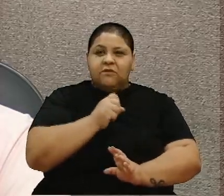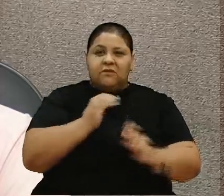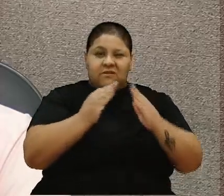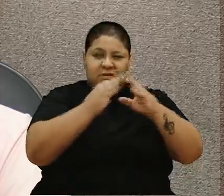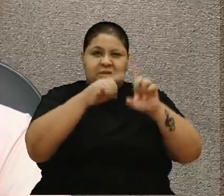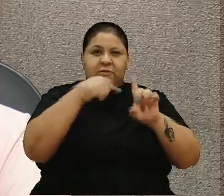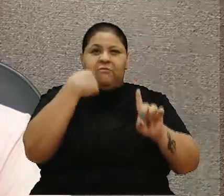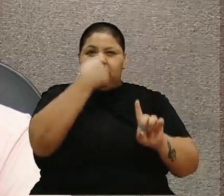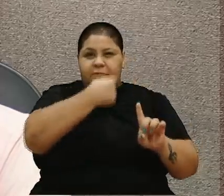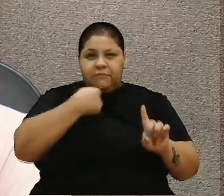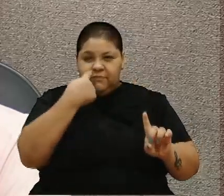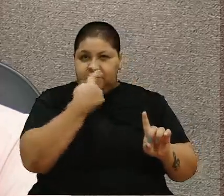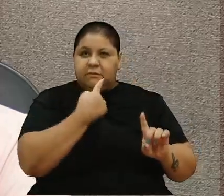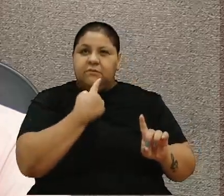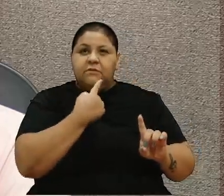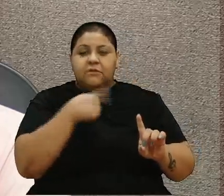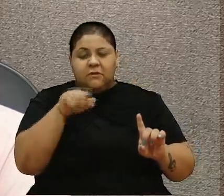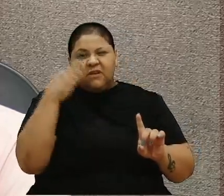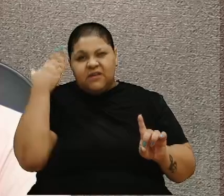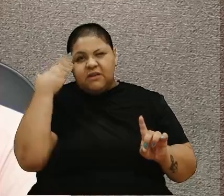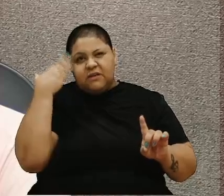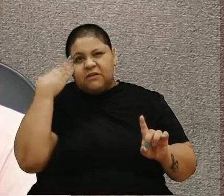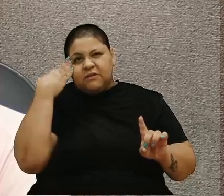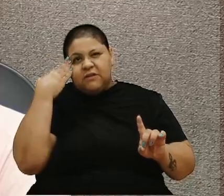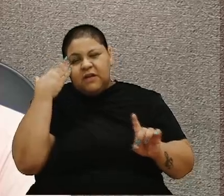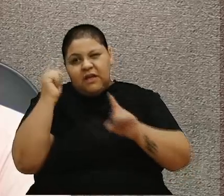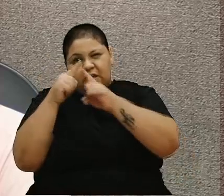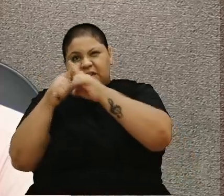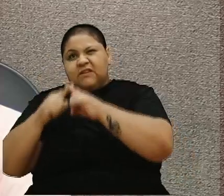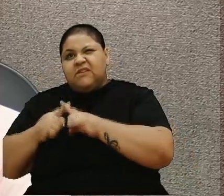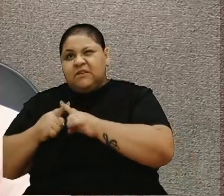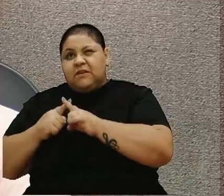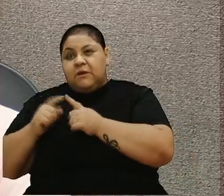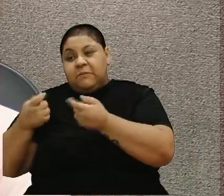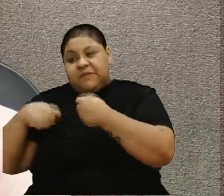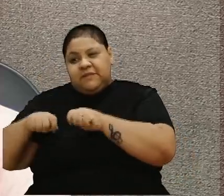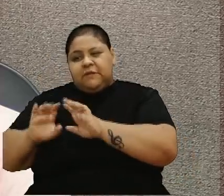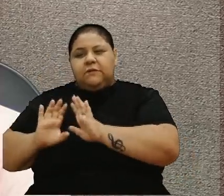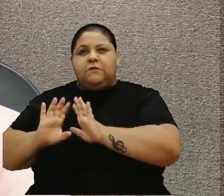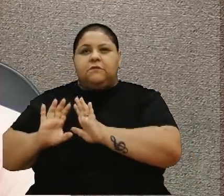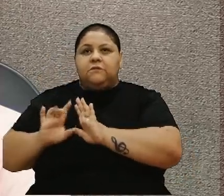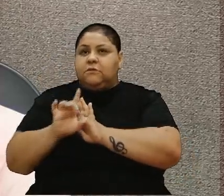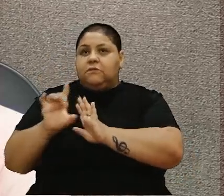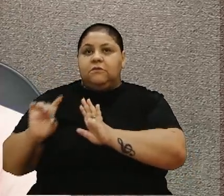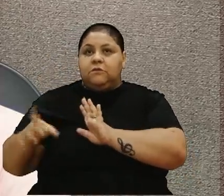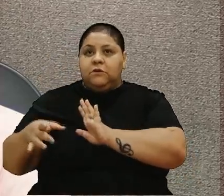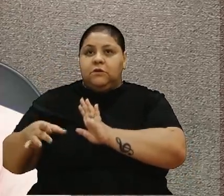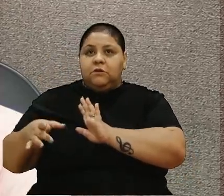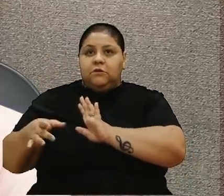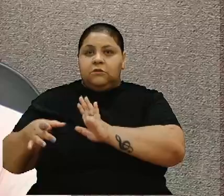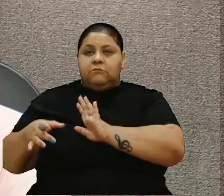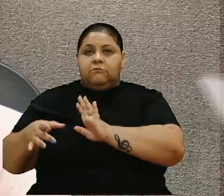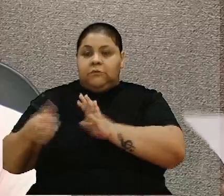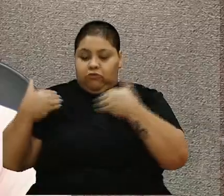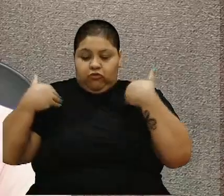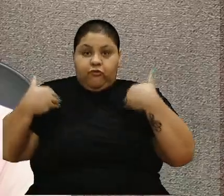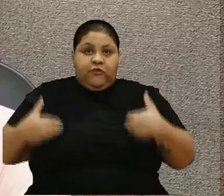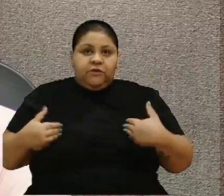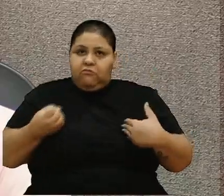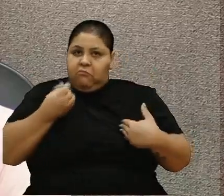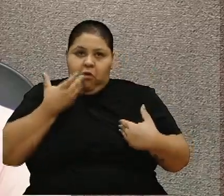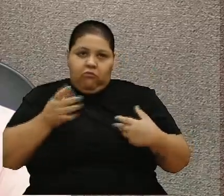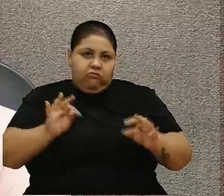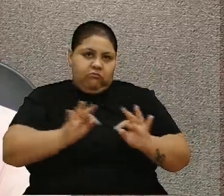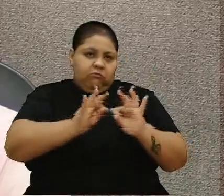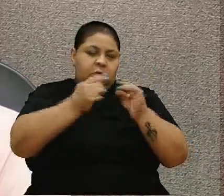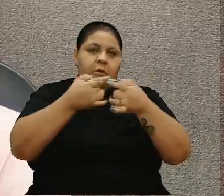de Caravaggio, e a gente sabe o quanto essa prova exige, não só de condições físicas, técnicas,